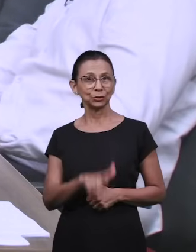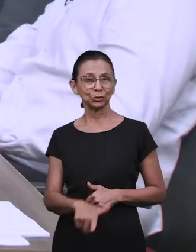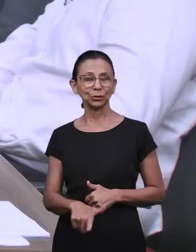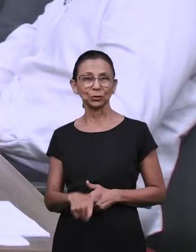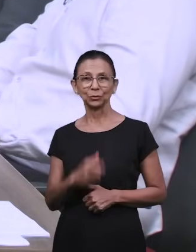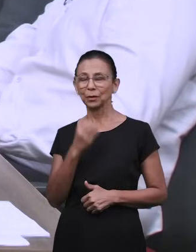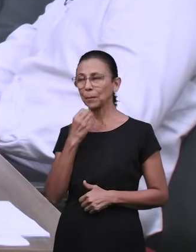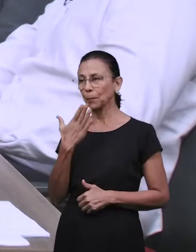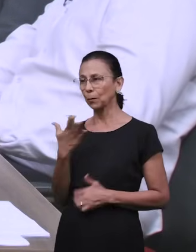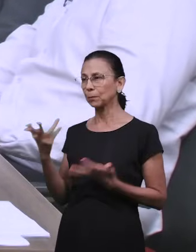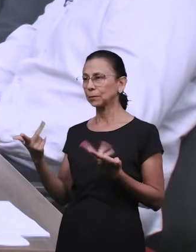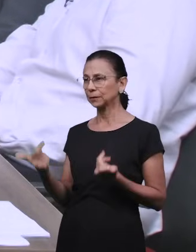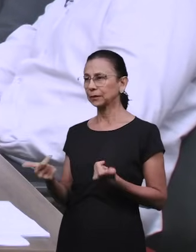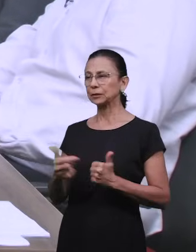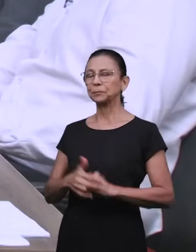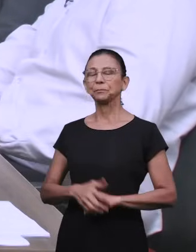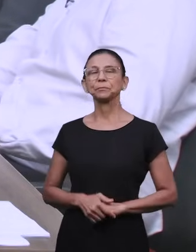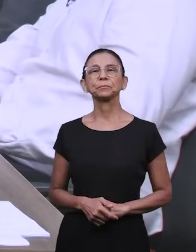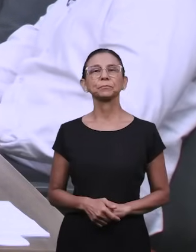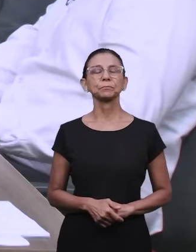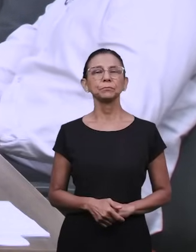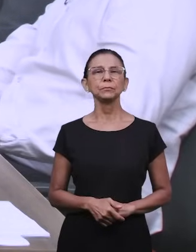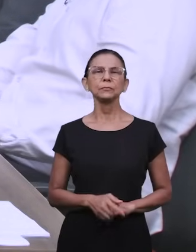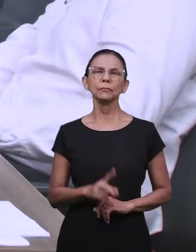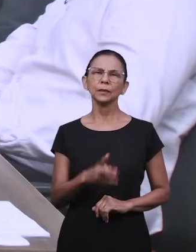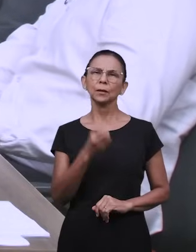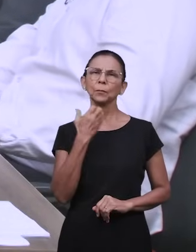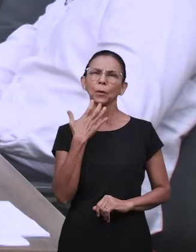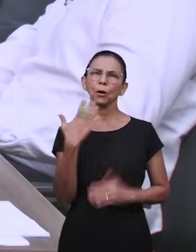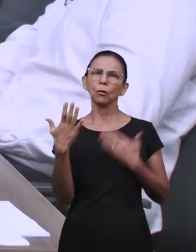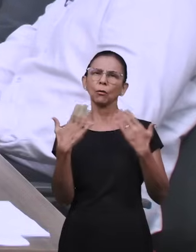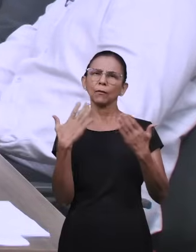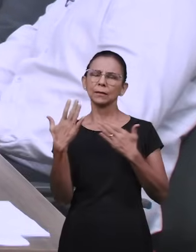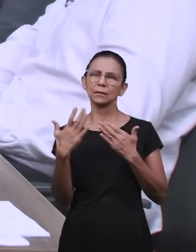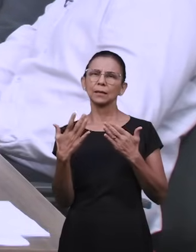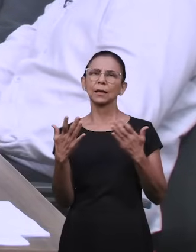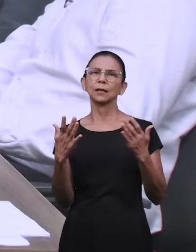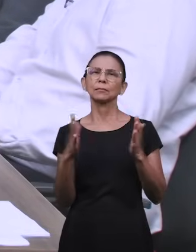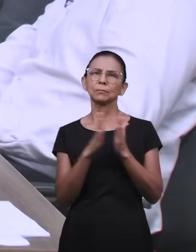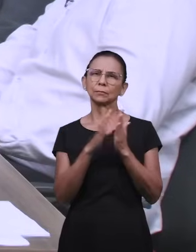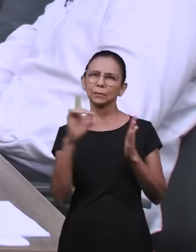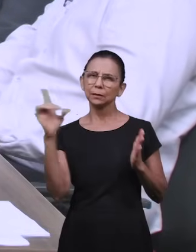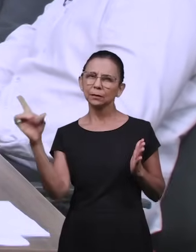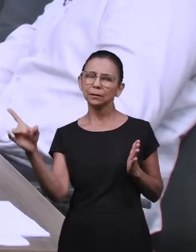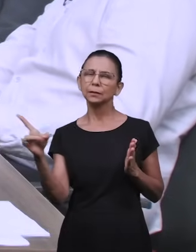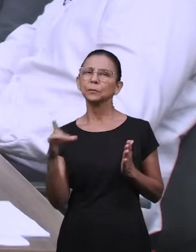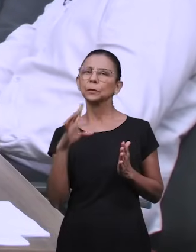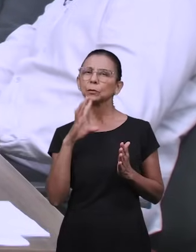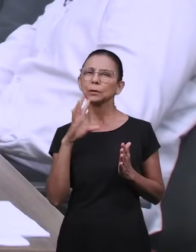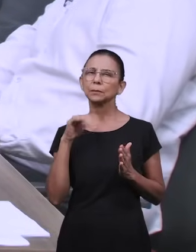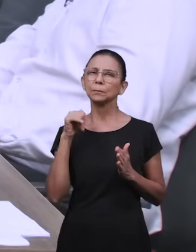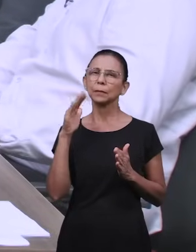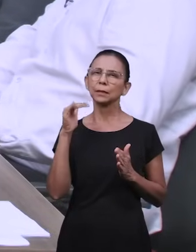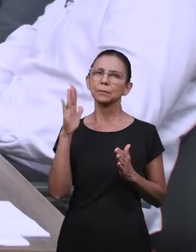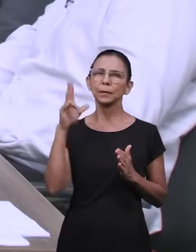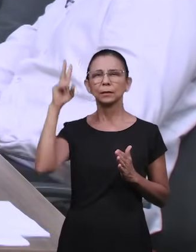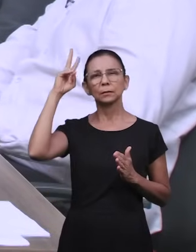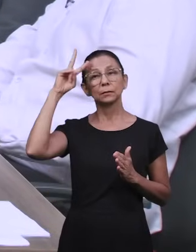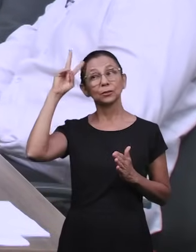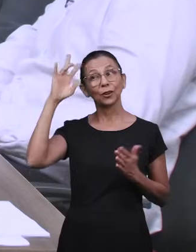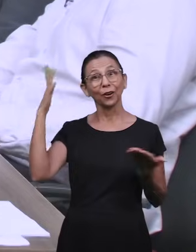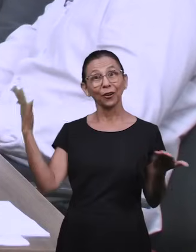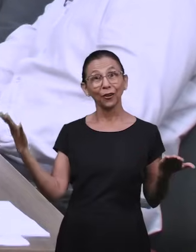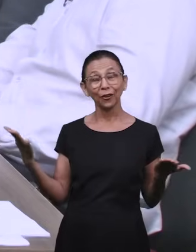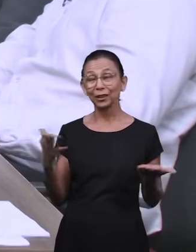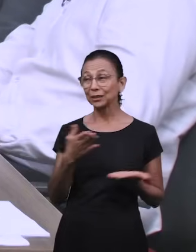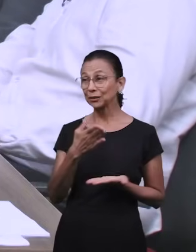né? Maravilha, é sempre muito bom. Glória a Deus. Podemos falar a respeito da palavra. A palavra é maravilhoso, né? Conhecer, não é, um pouco mais da